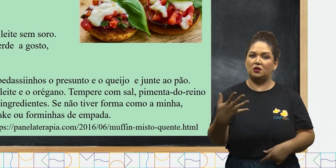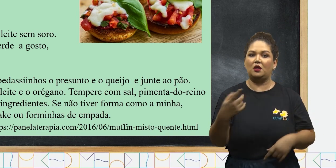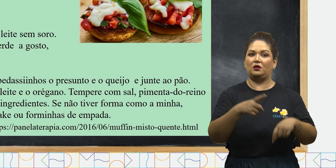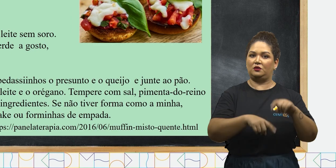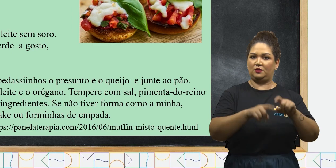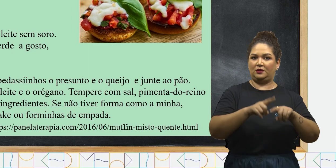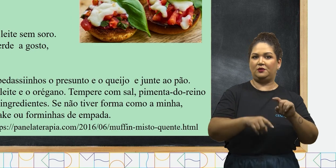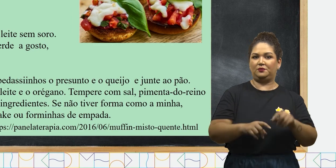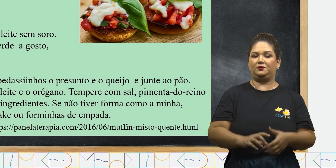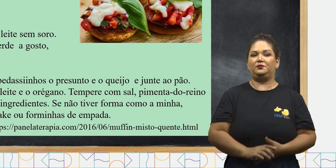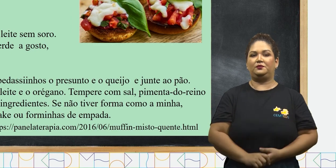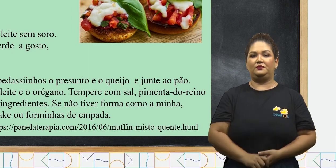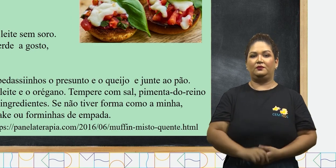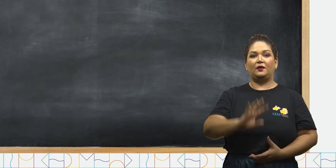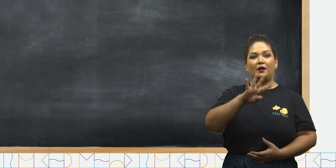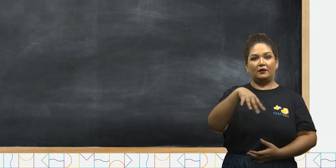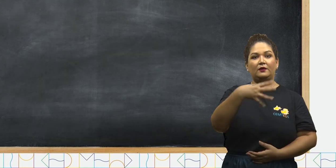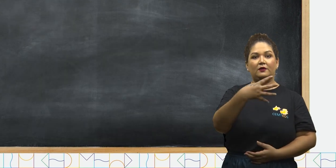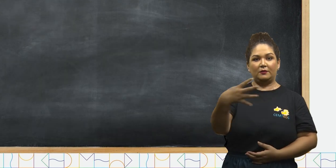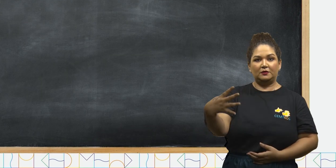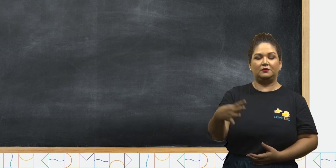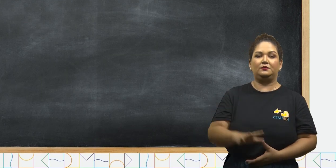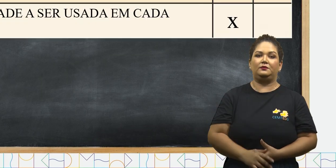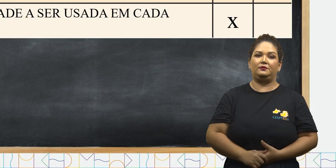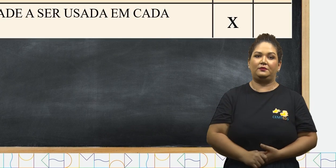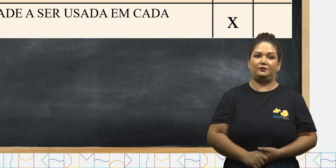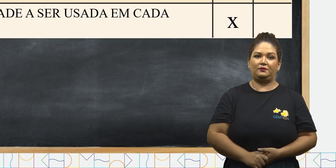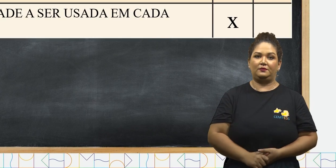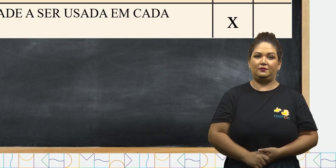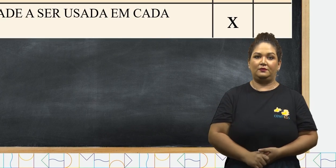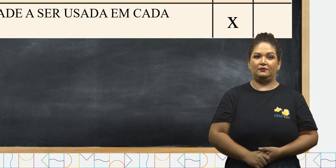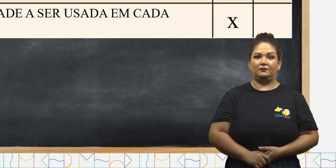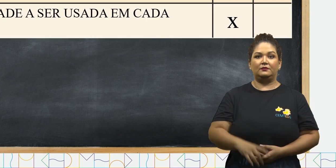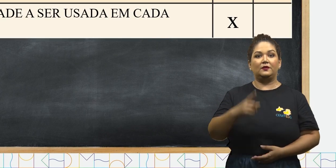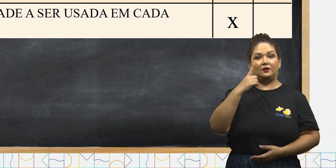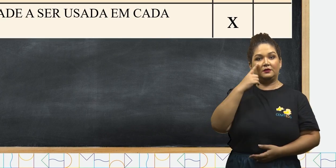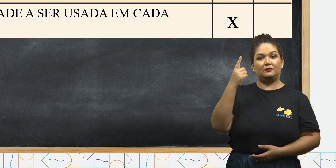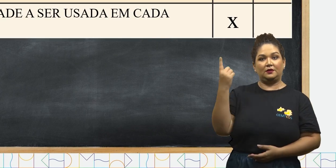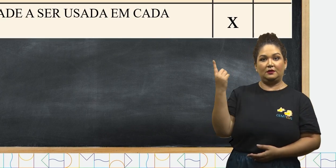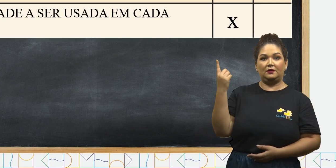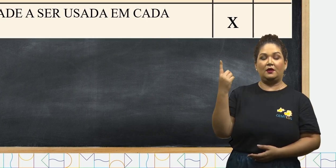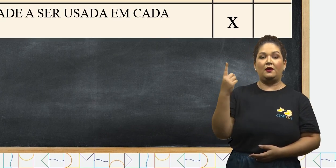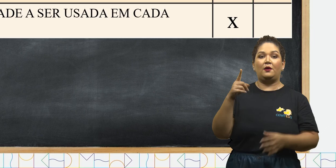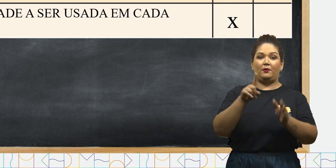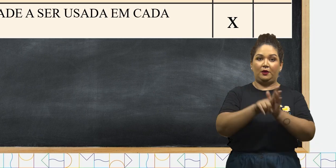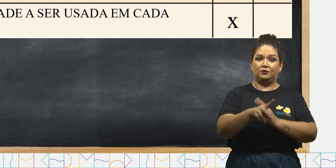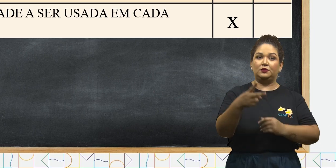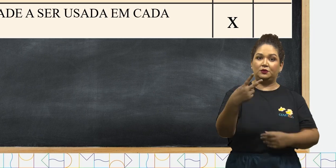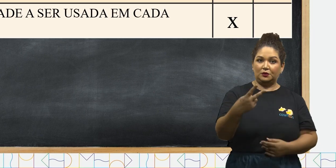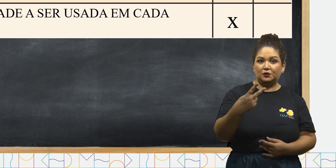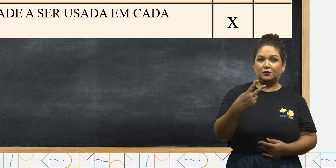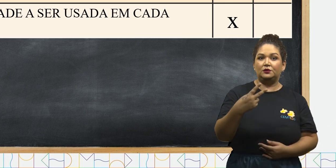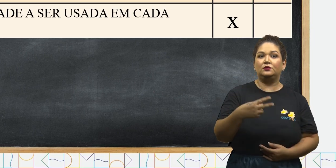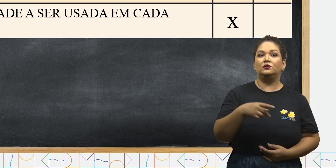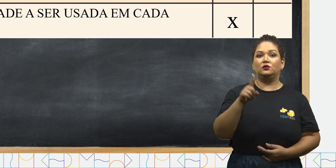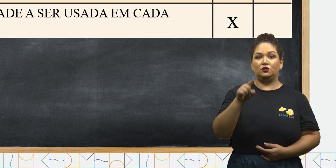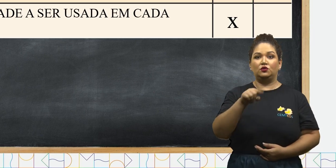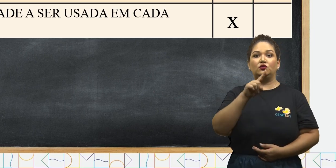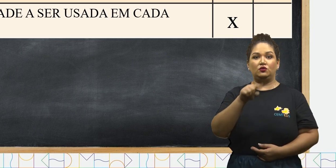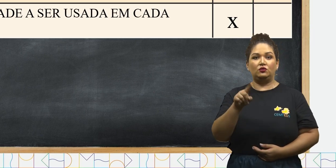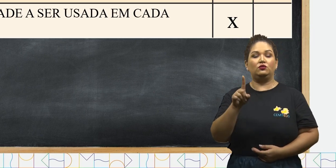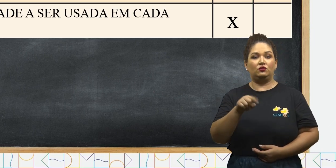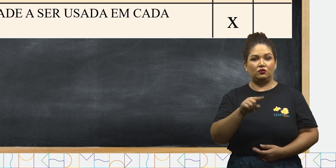lá. Vamos verificar a nossa tabela de revisão. Como vocês podem observar, 2 itens